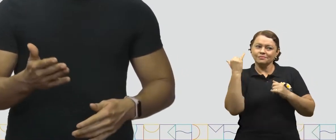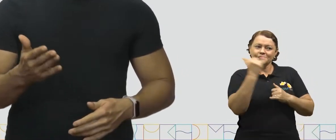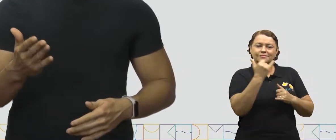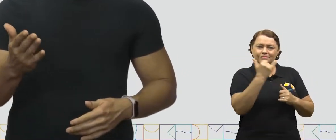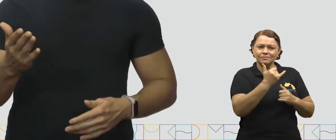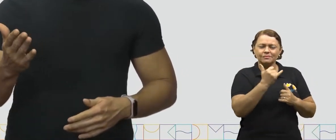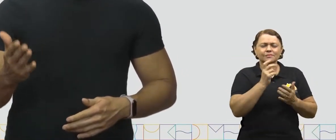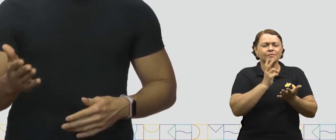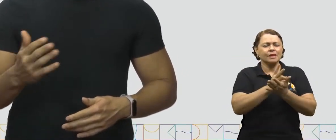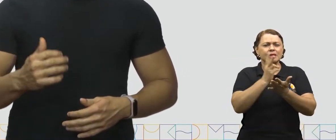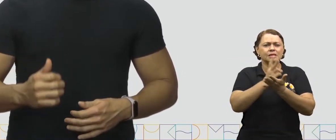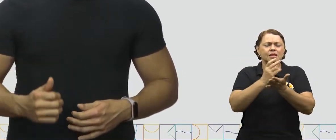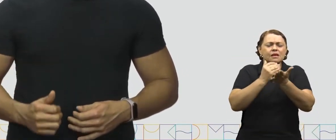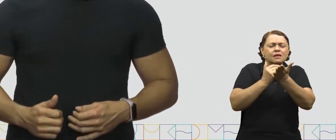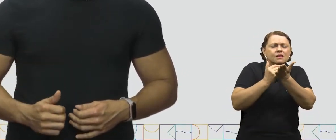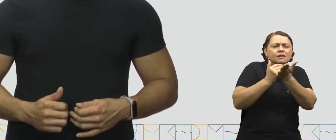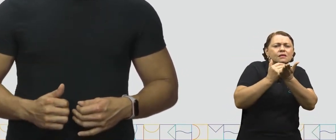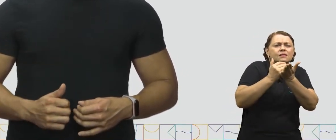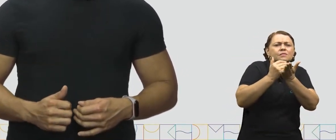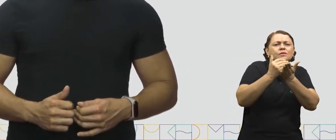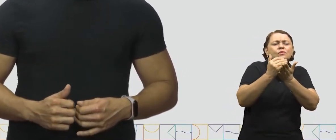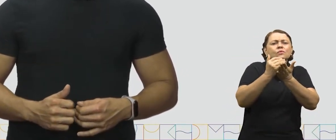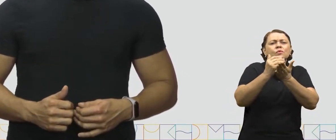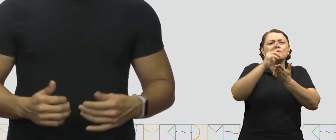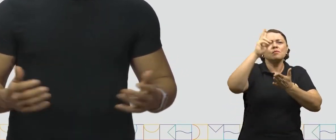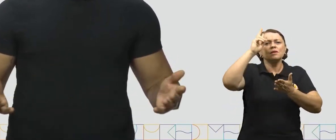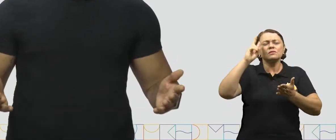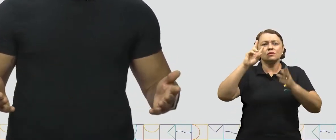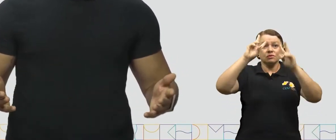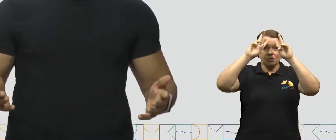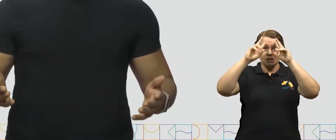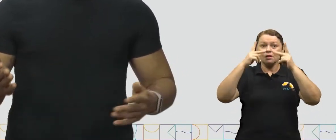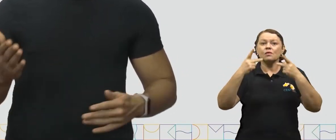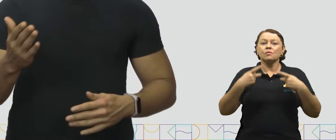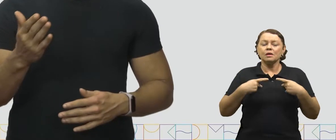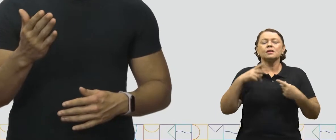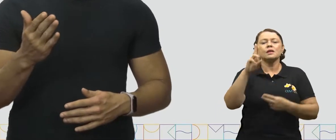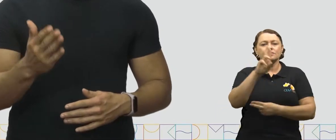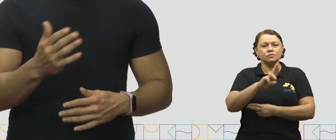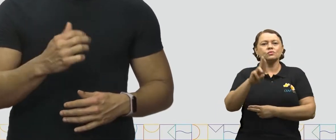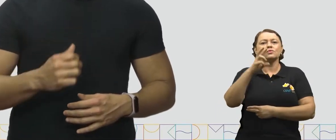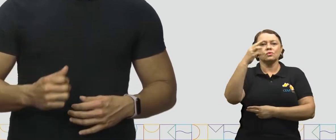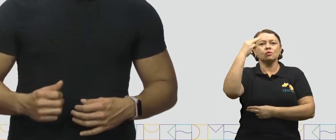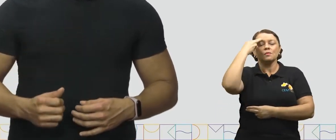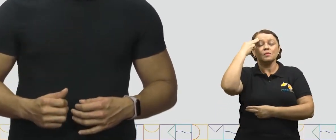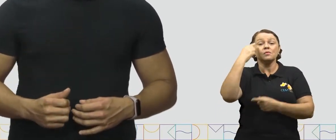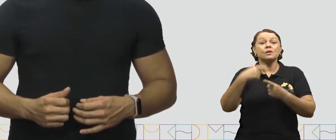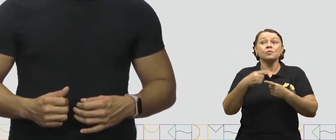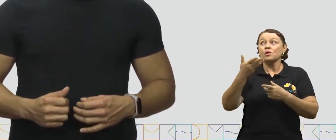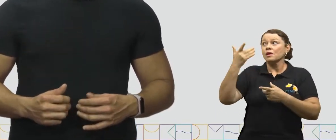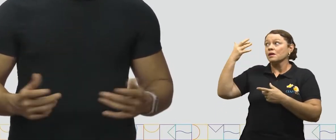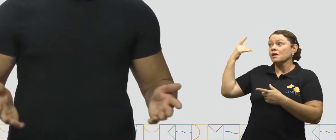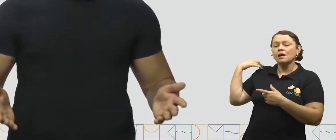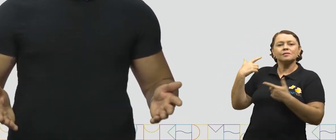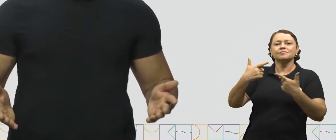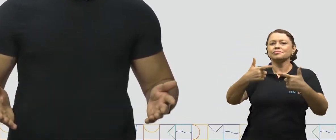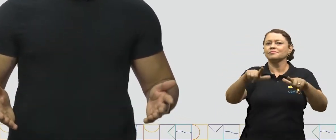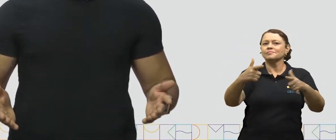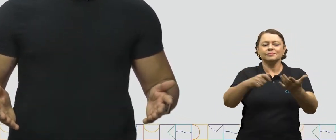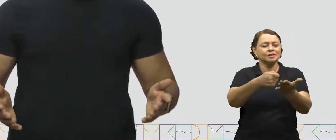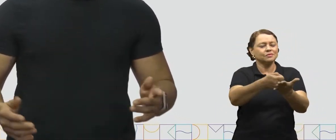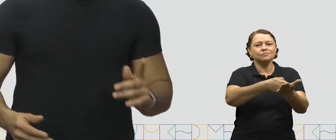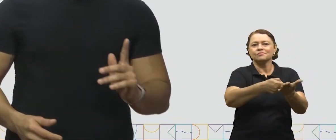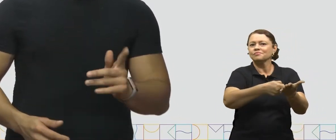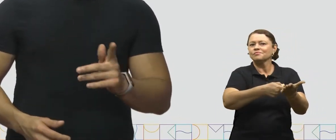tempos, a humanidade fez uso da capacidade de memória, até porque não havia escrita para registrar. Você sabia